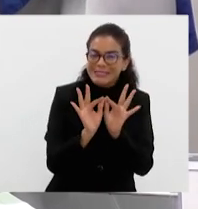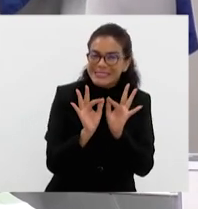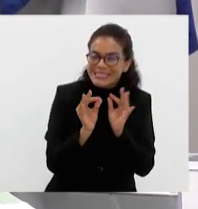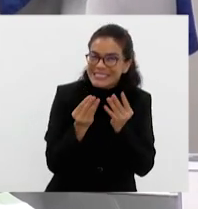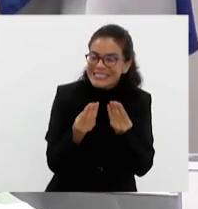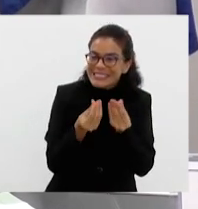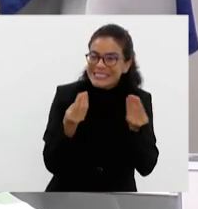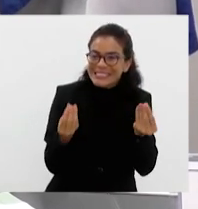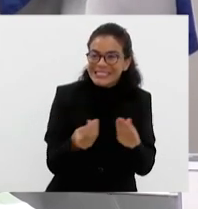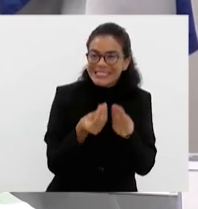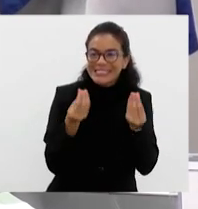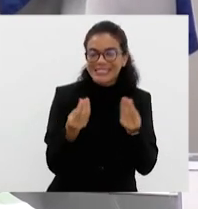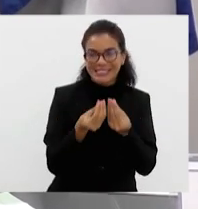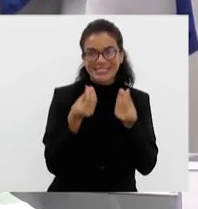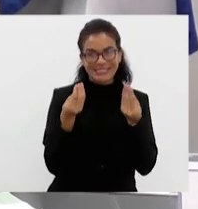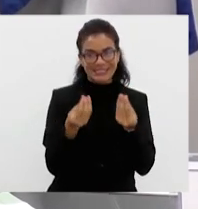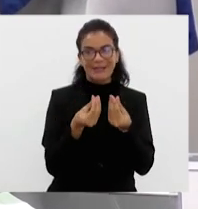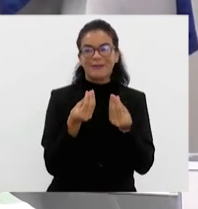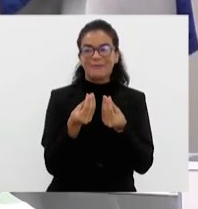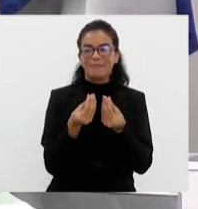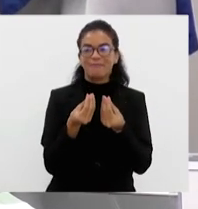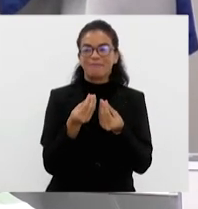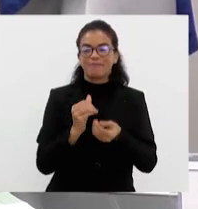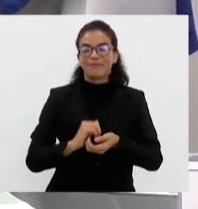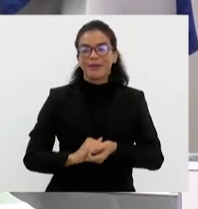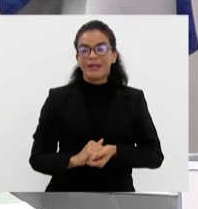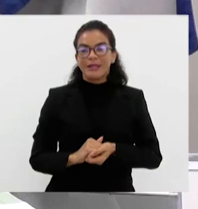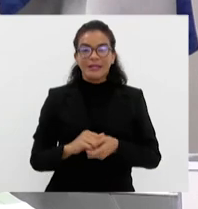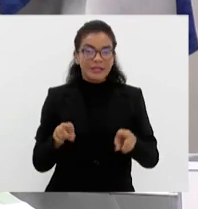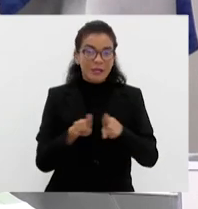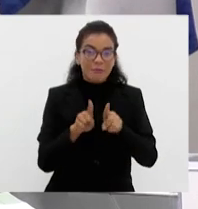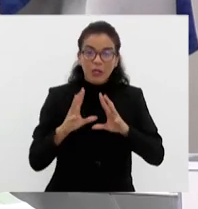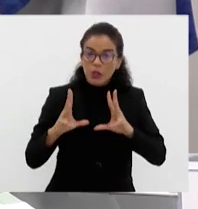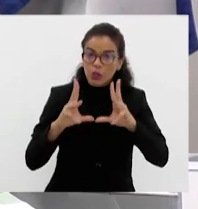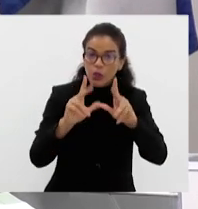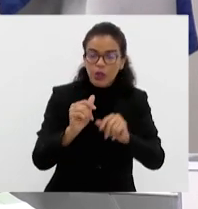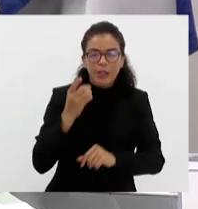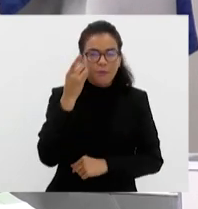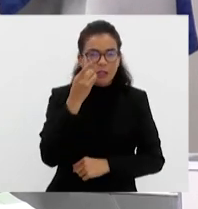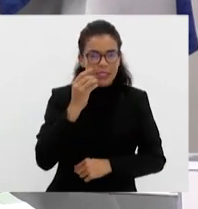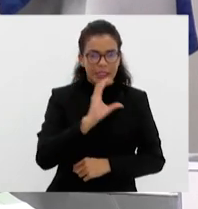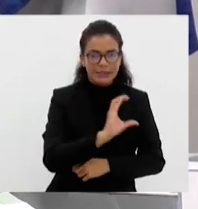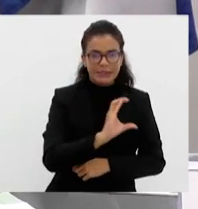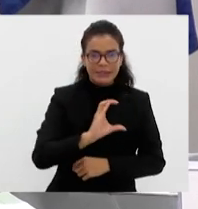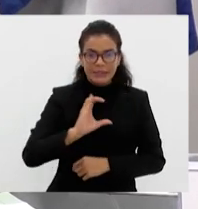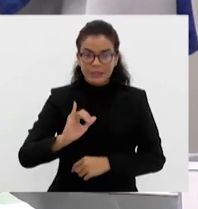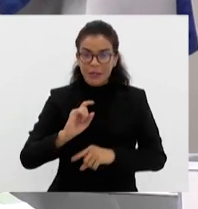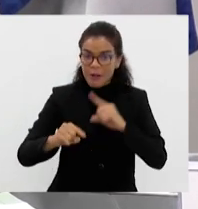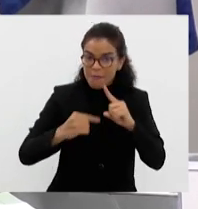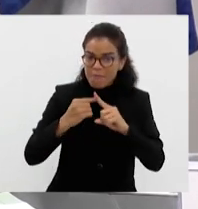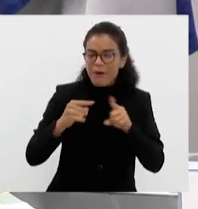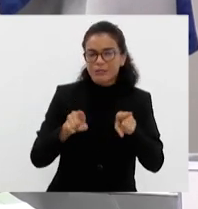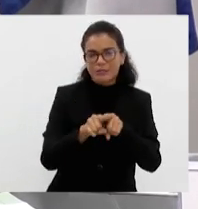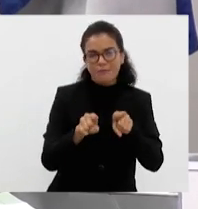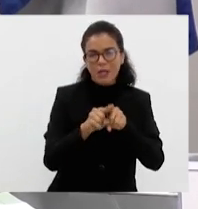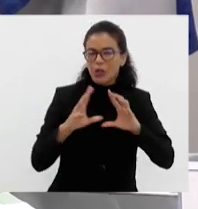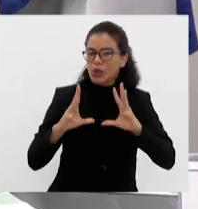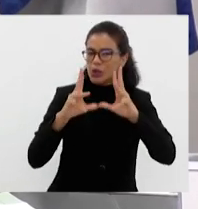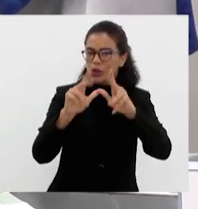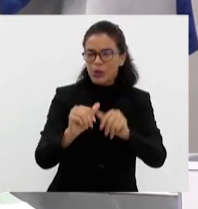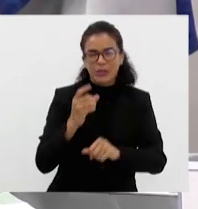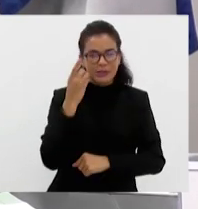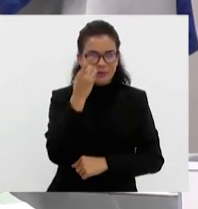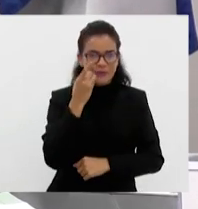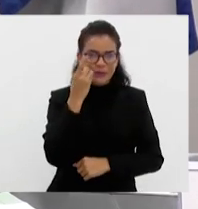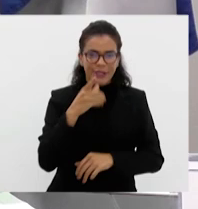algo pior, e aí fiquem louvados aqui todos os deputados, não só da CCJ, que trataram a matéria com a seriedade necessária, mas todos os deputados da